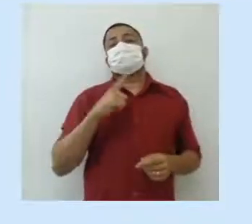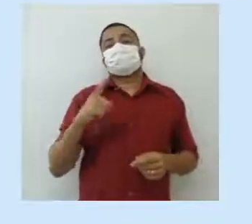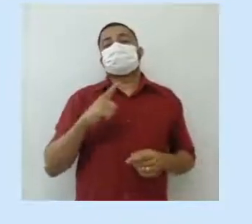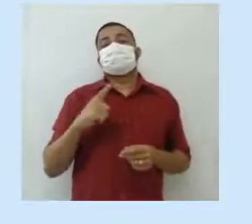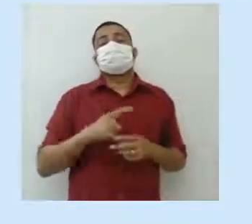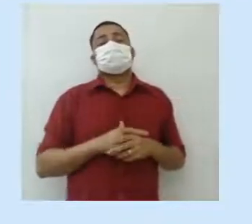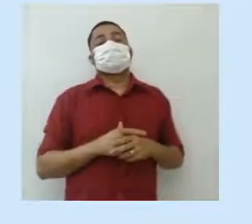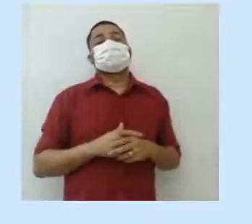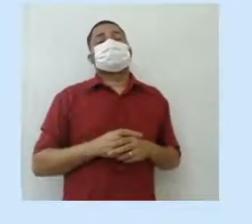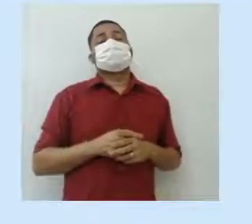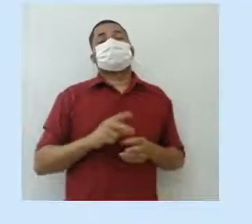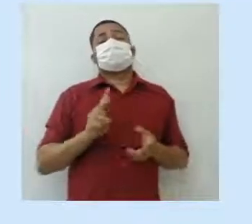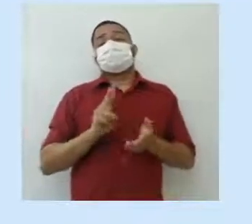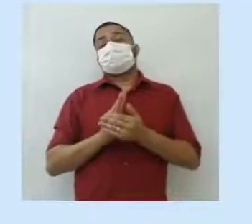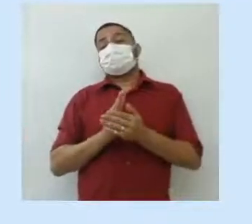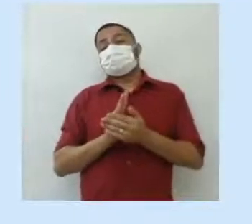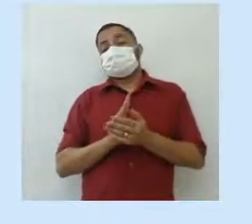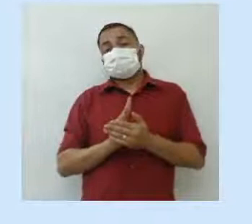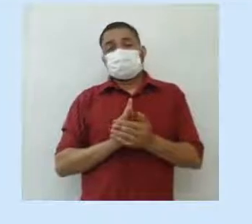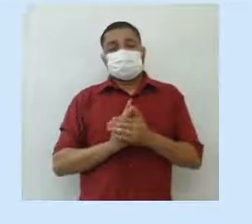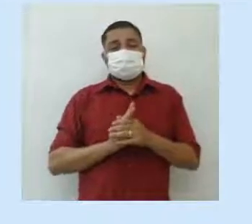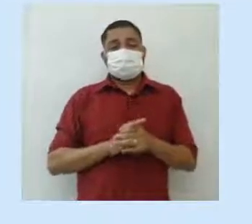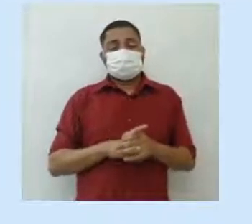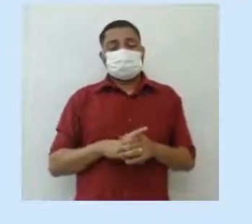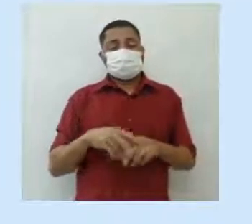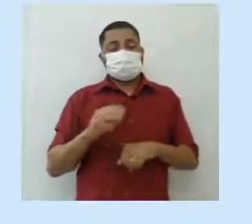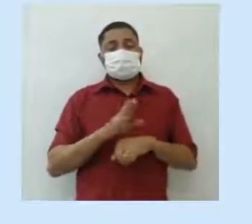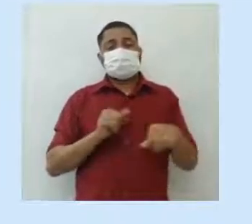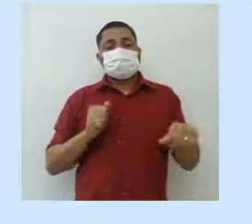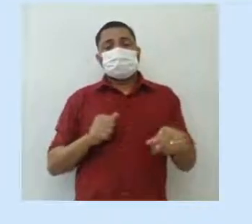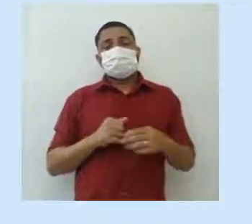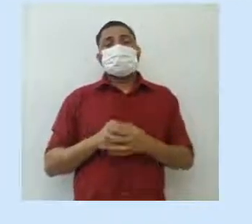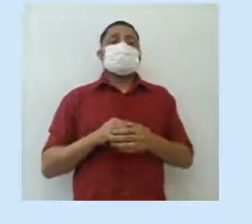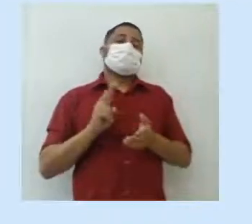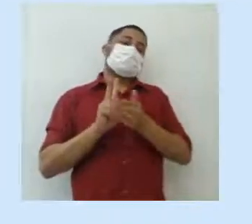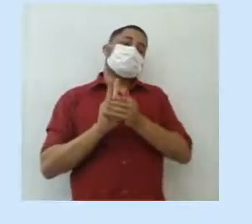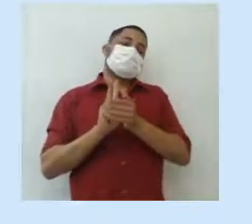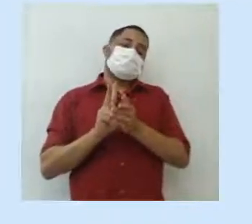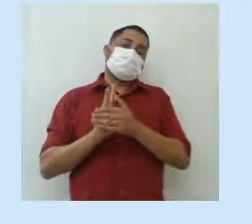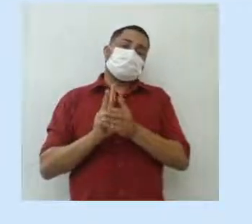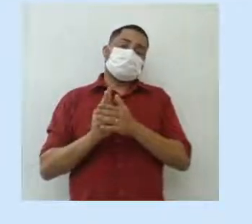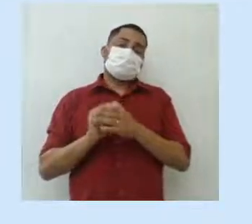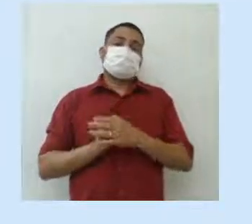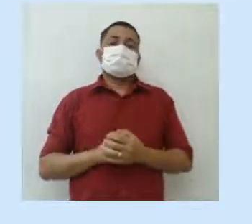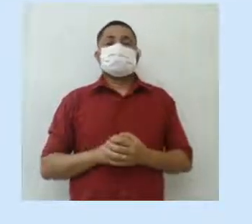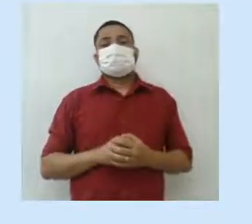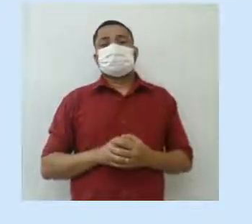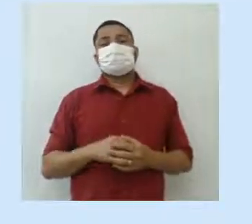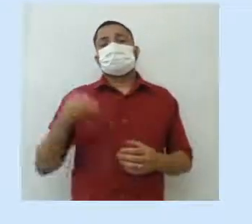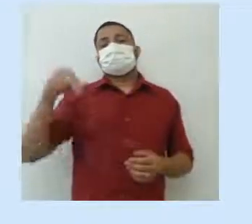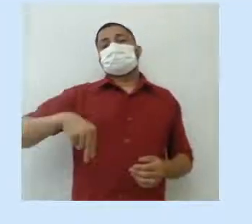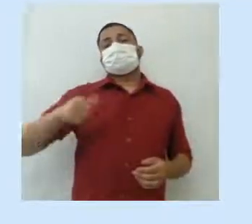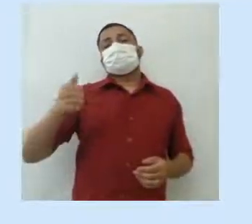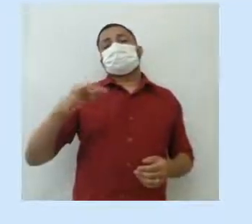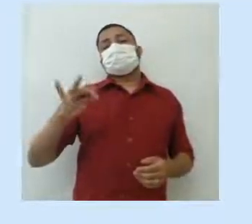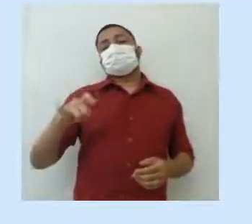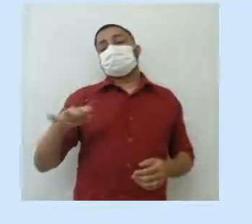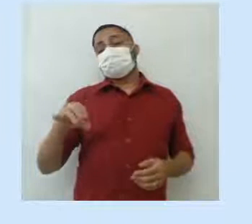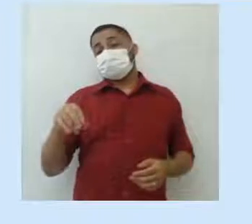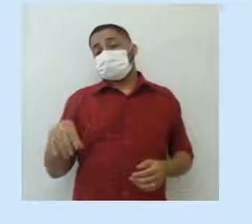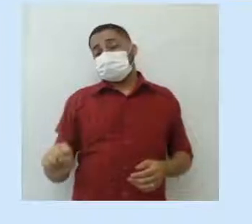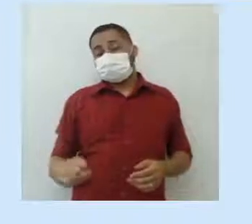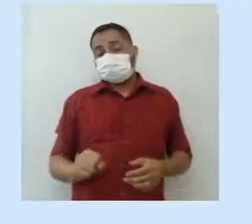eram os nativos, né? Eram os chamados índios, né? Os nativos, né? E